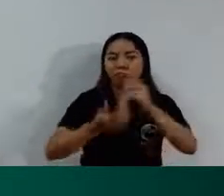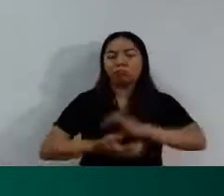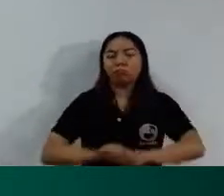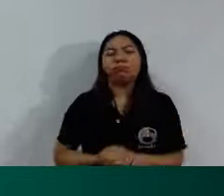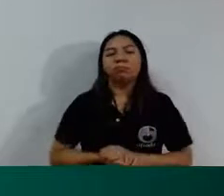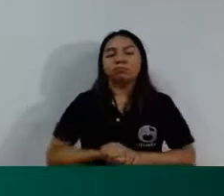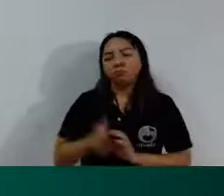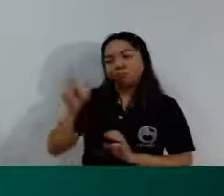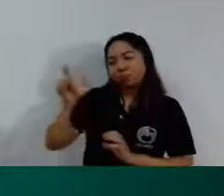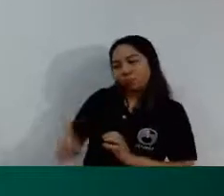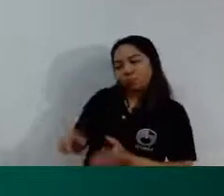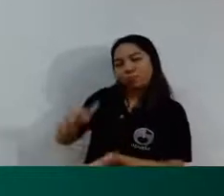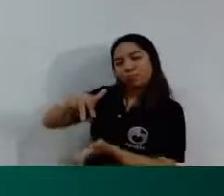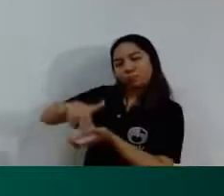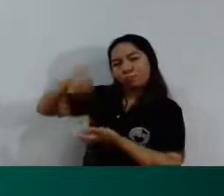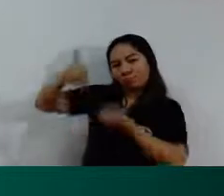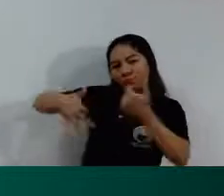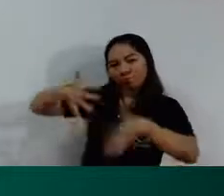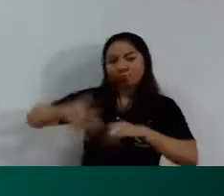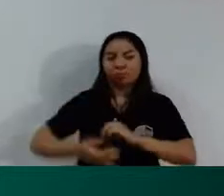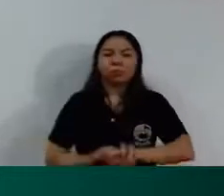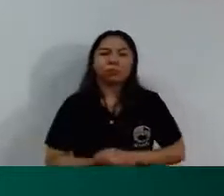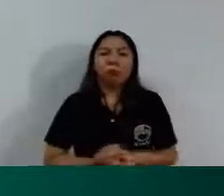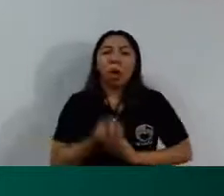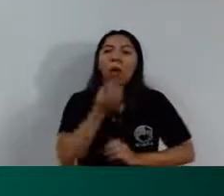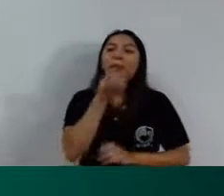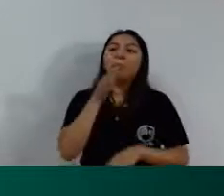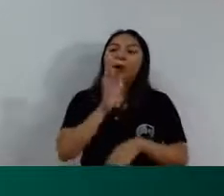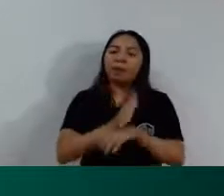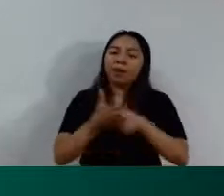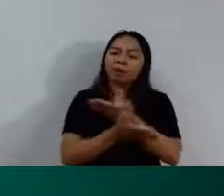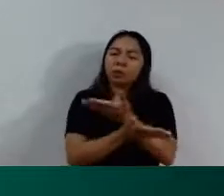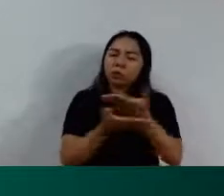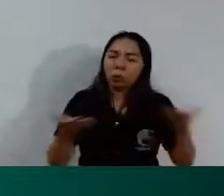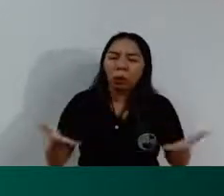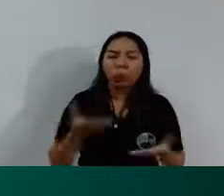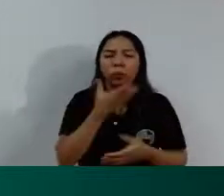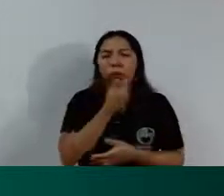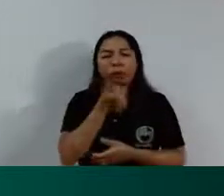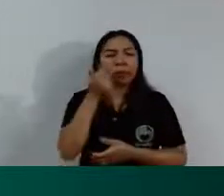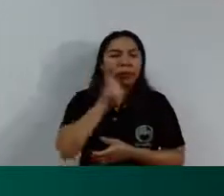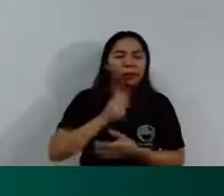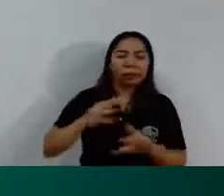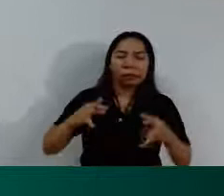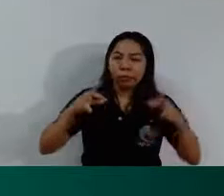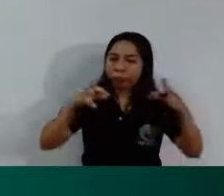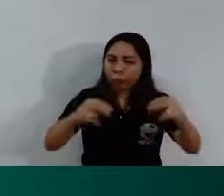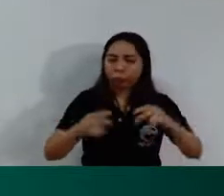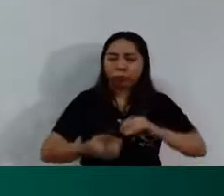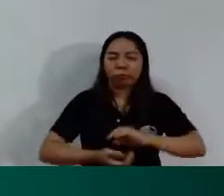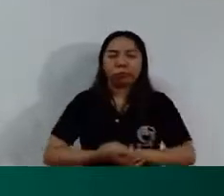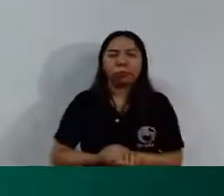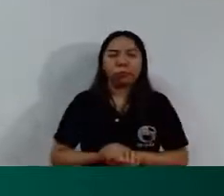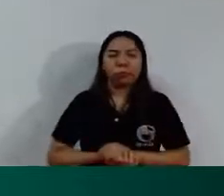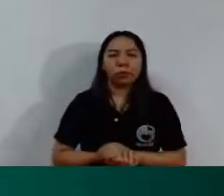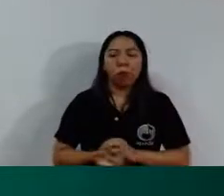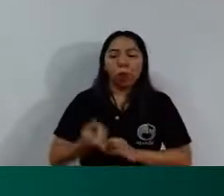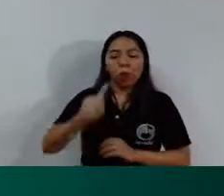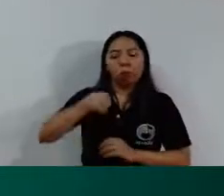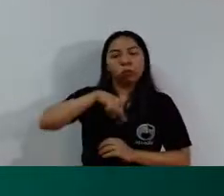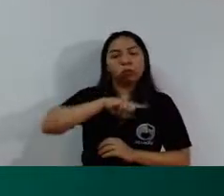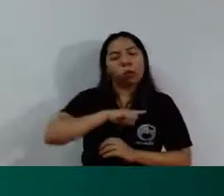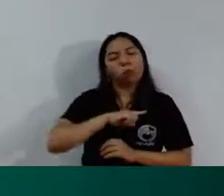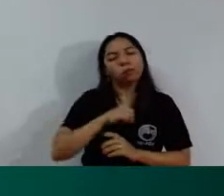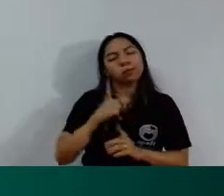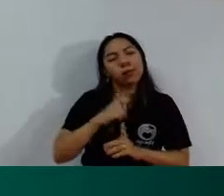com Sérgio muito obrigado viu me Boa tarde a todos a todas a todos a gente se